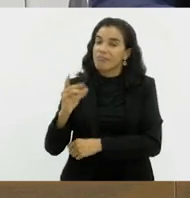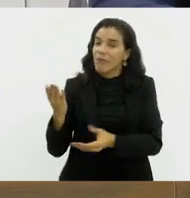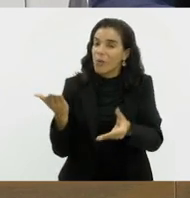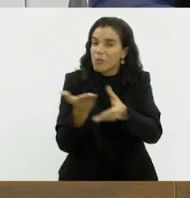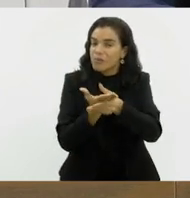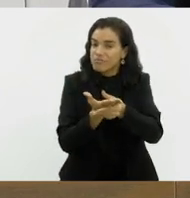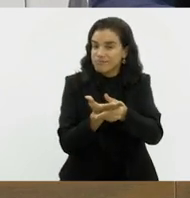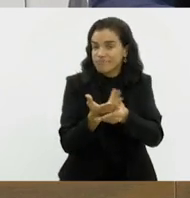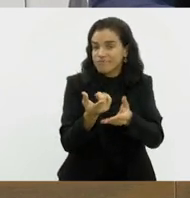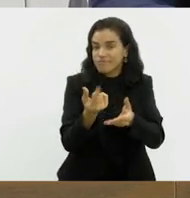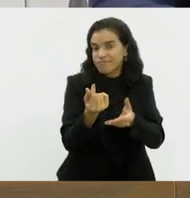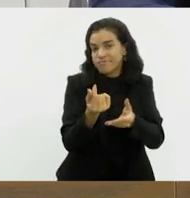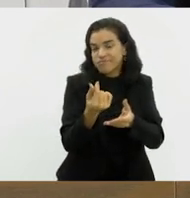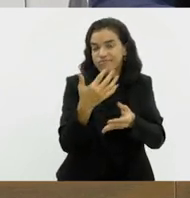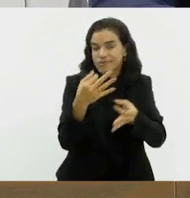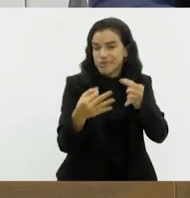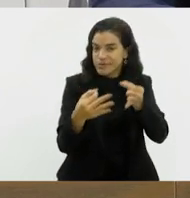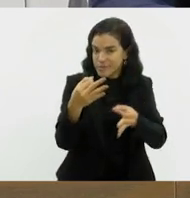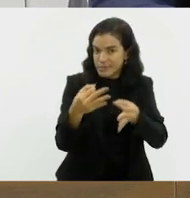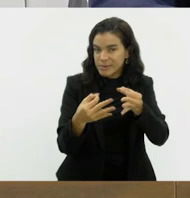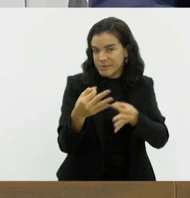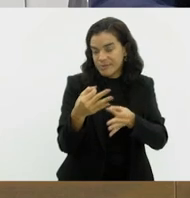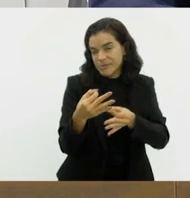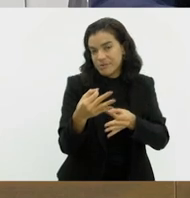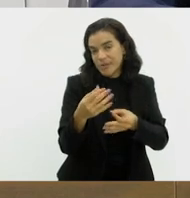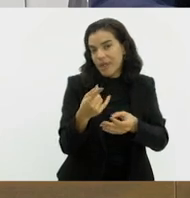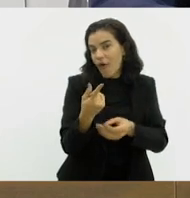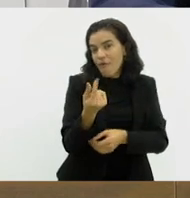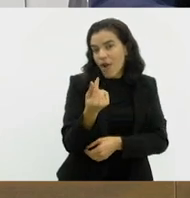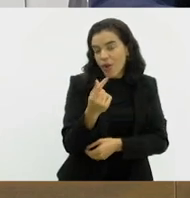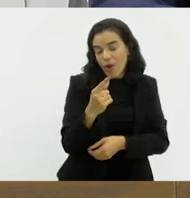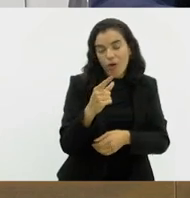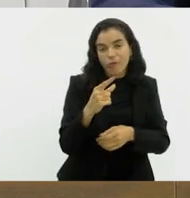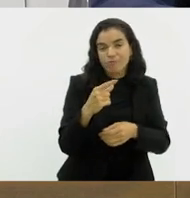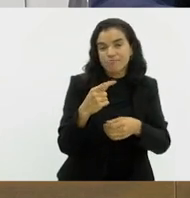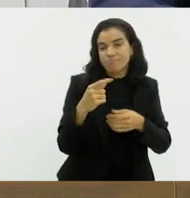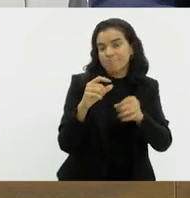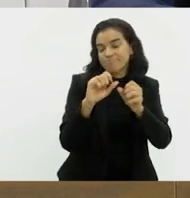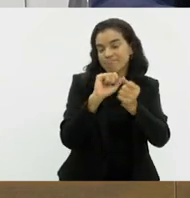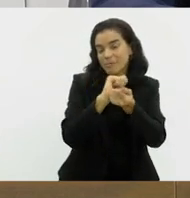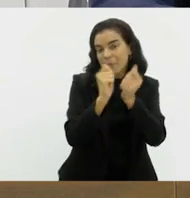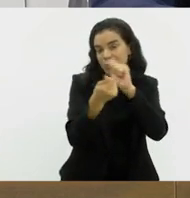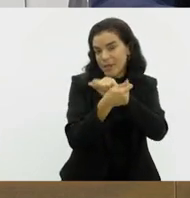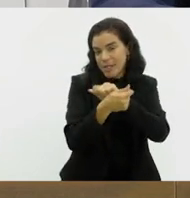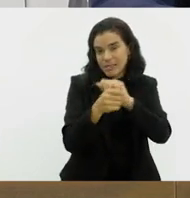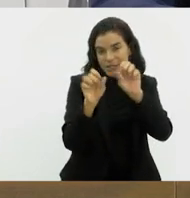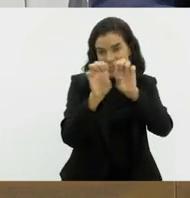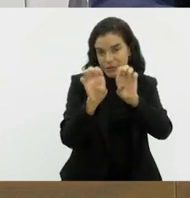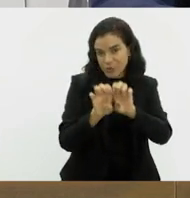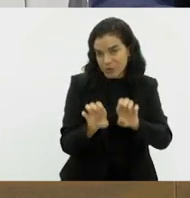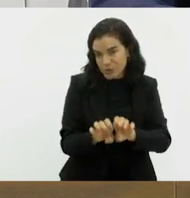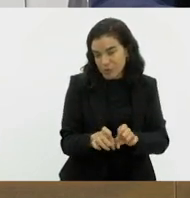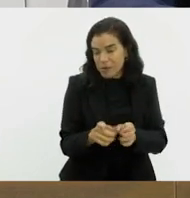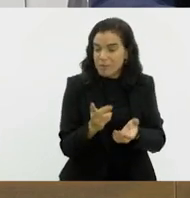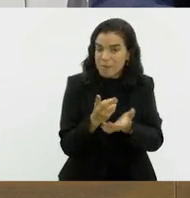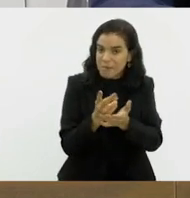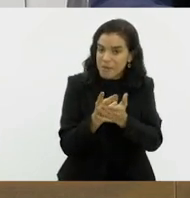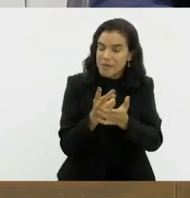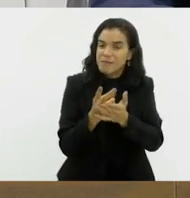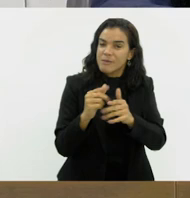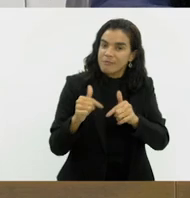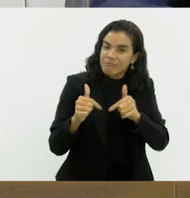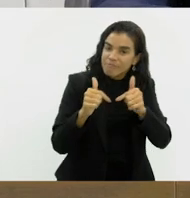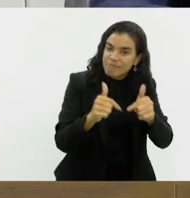valor estimado pelo Estado para adequar o funcionamento do ETAP para desenvolver essa mesma atividade